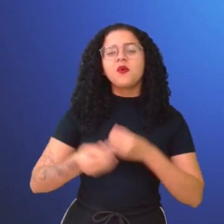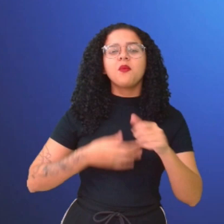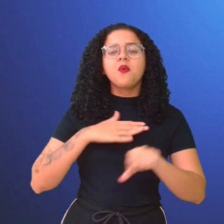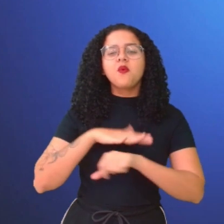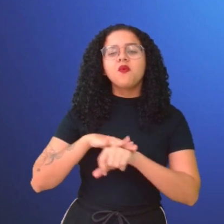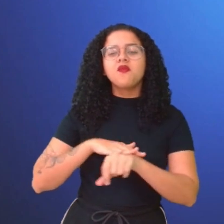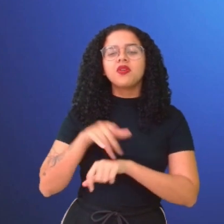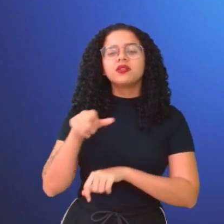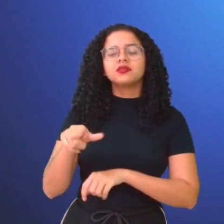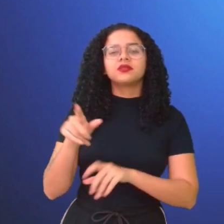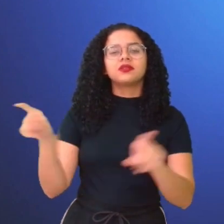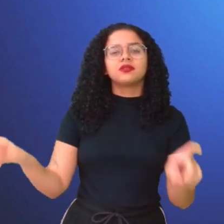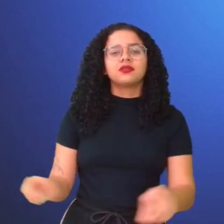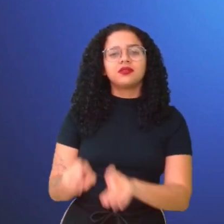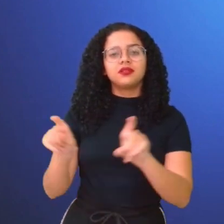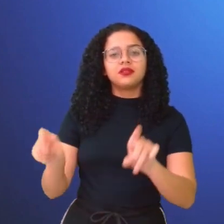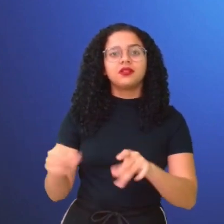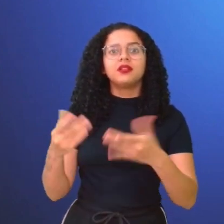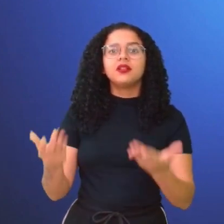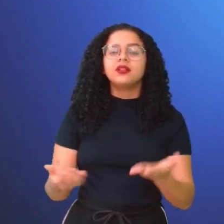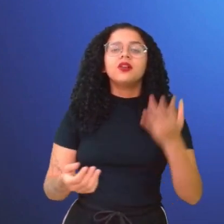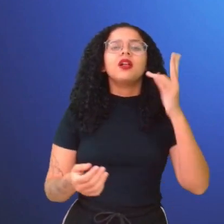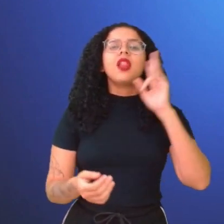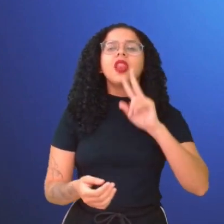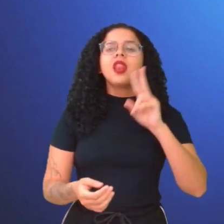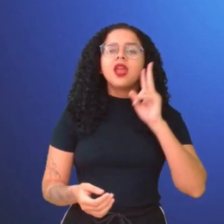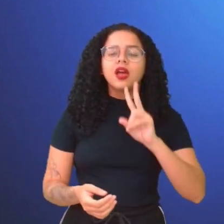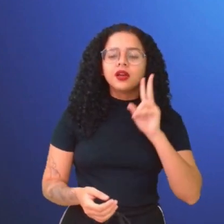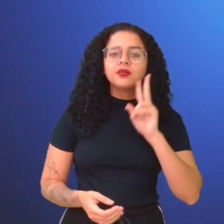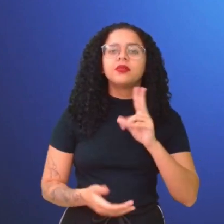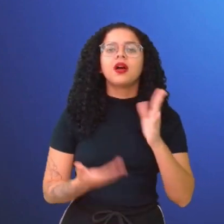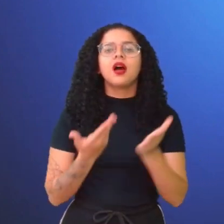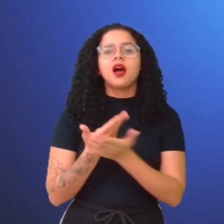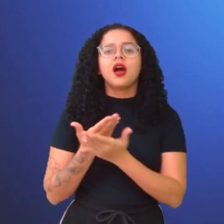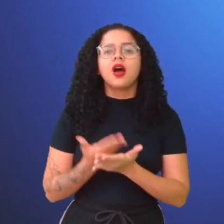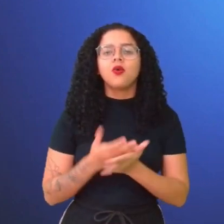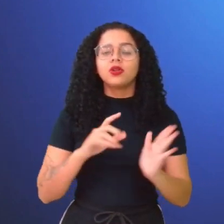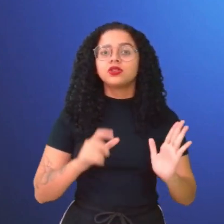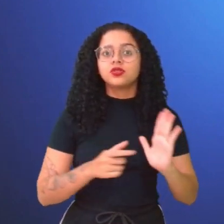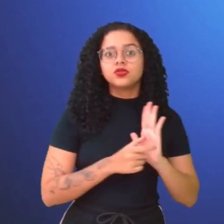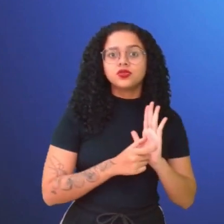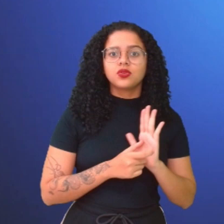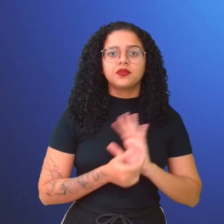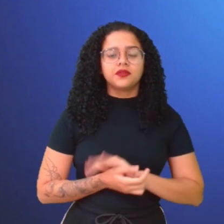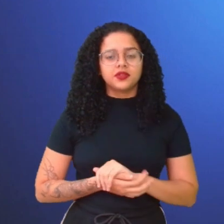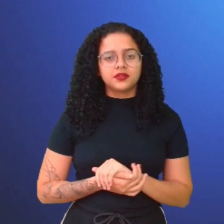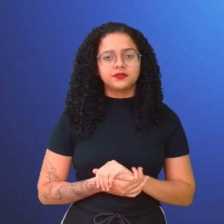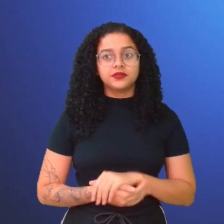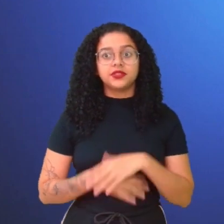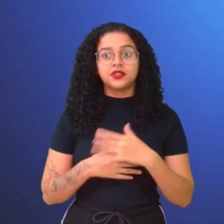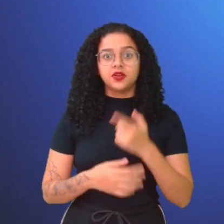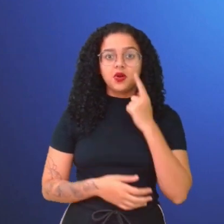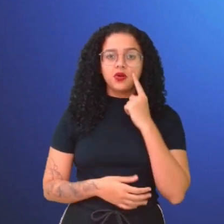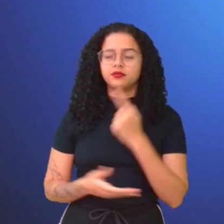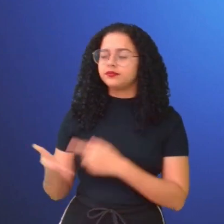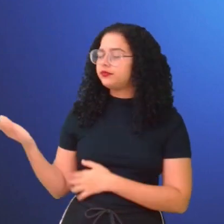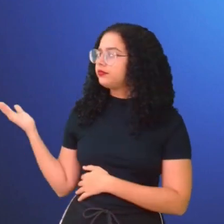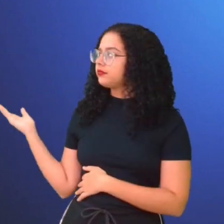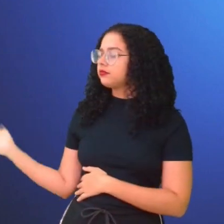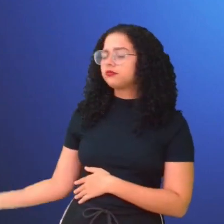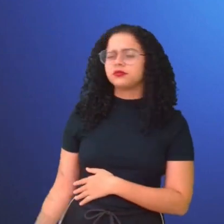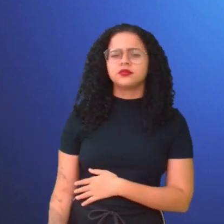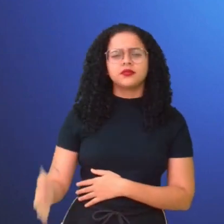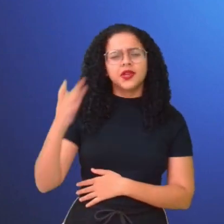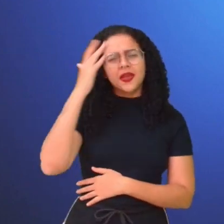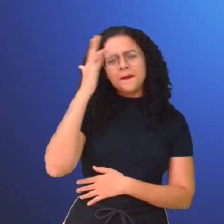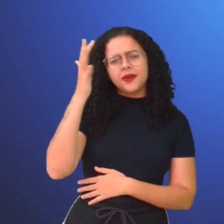E aí eles vão lembrar, Tiago, das nossas aulas de software, eu tenho certeza. Exatamente. Então, veja aí, imagina o seguinte, essa